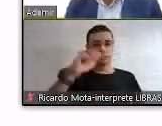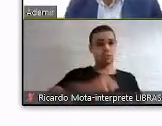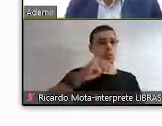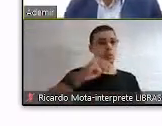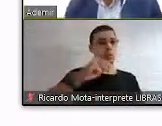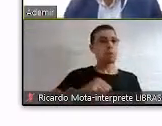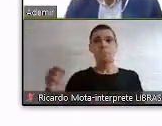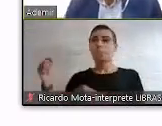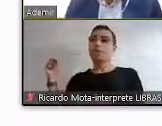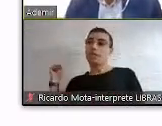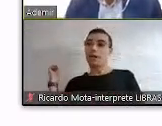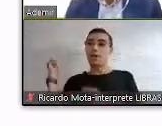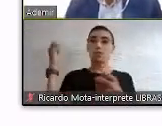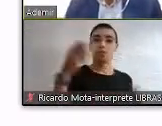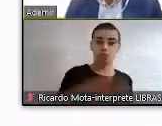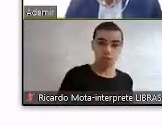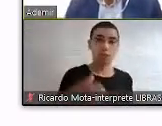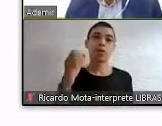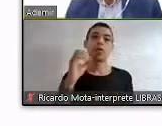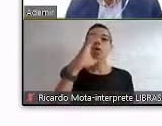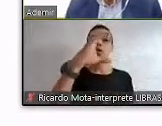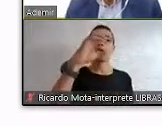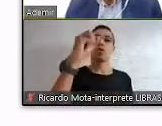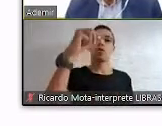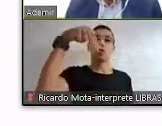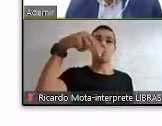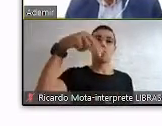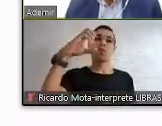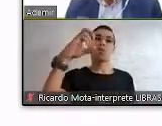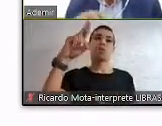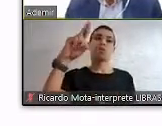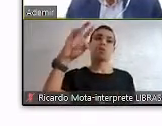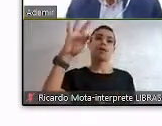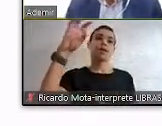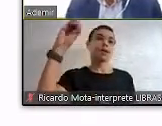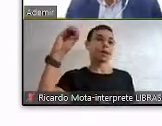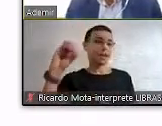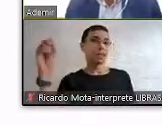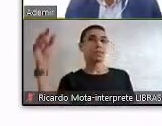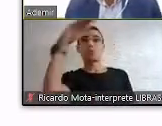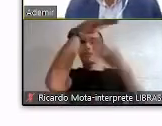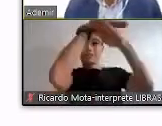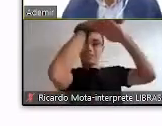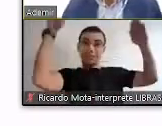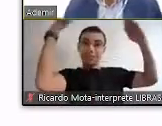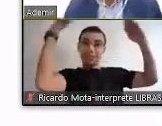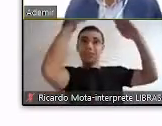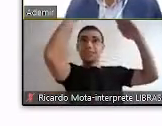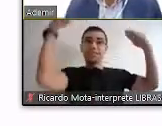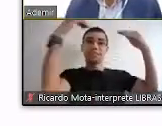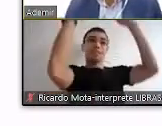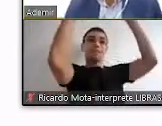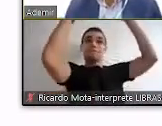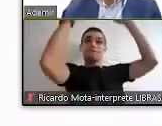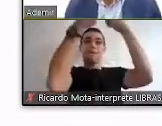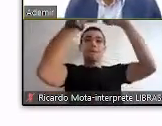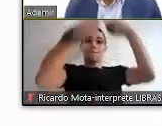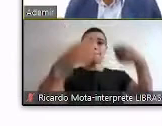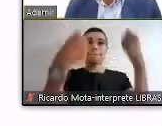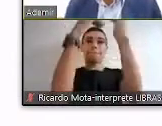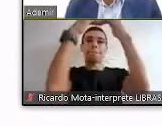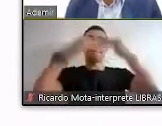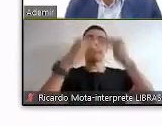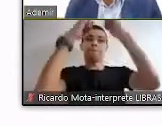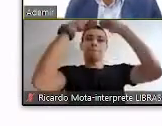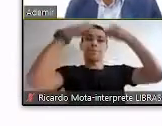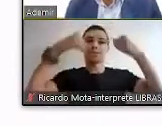de concreto sobrecarregou uma laje, foi concentrada aquela carga, não houve a distribuição do concreto na